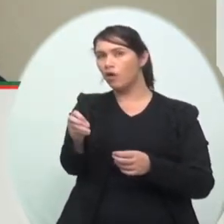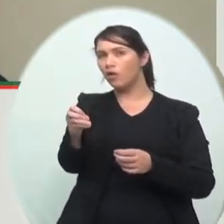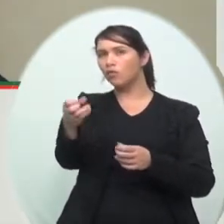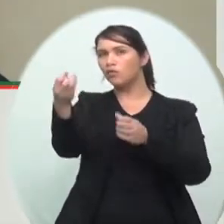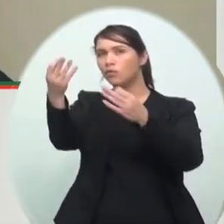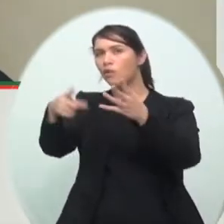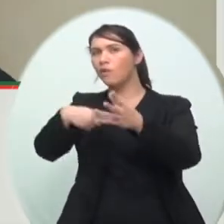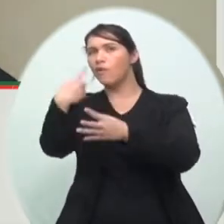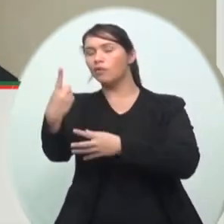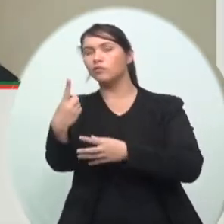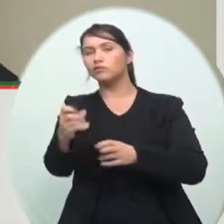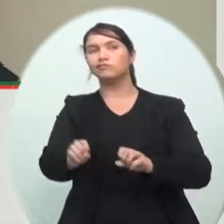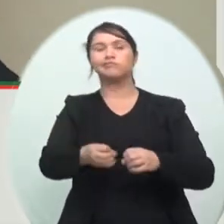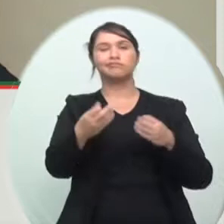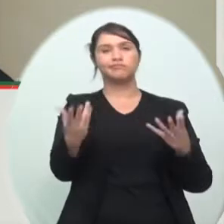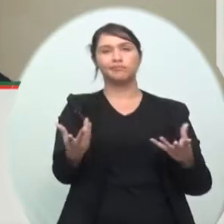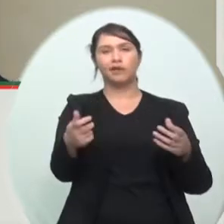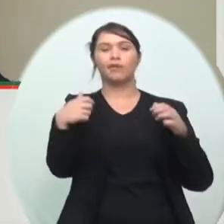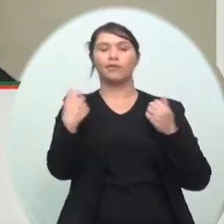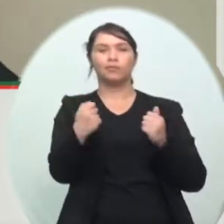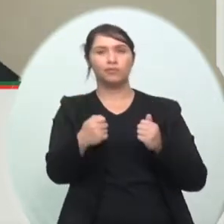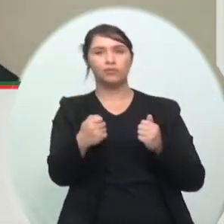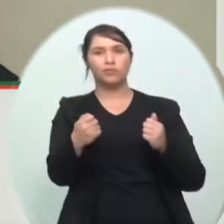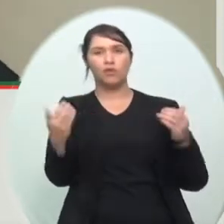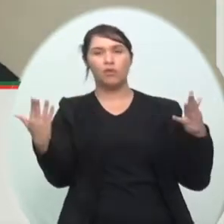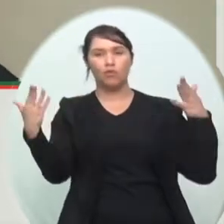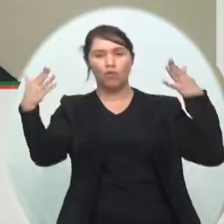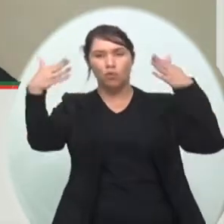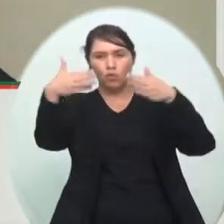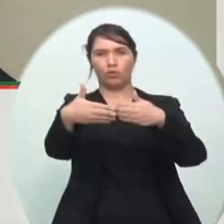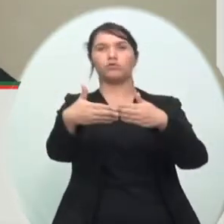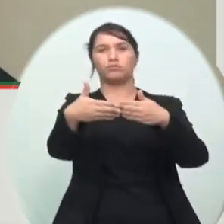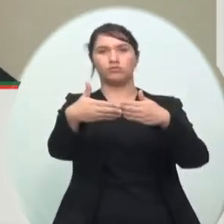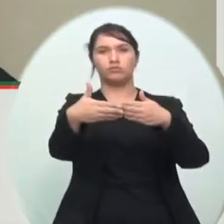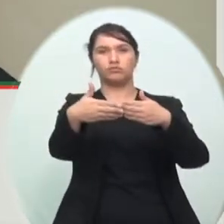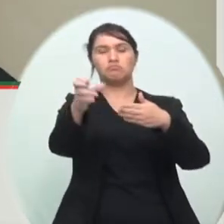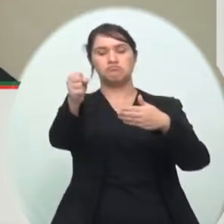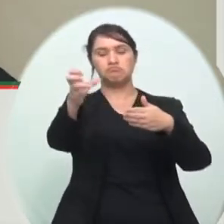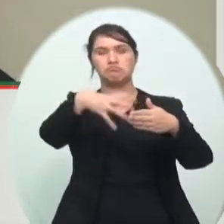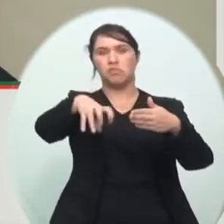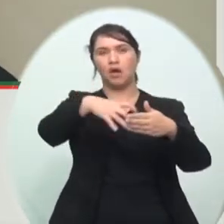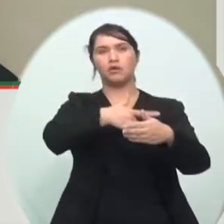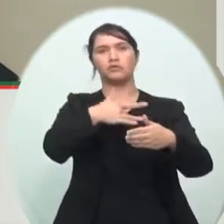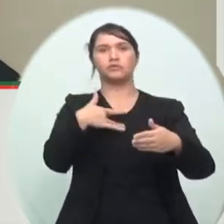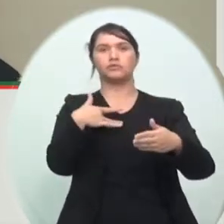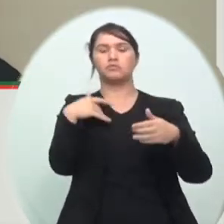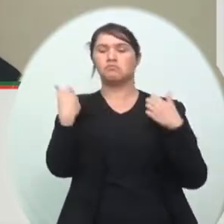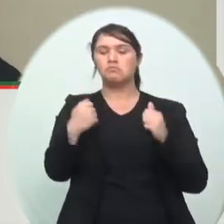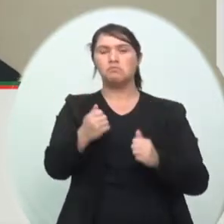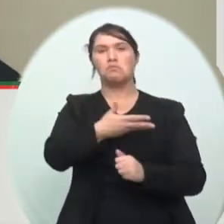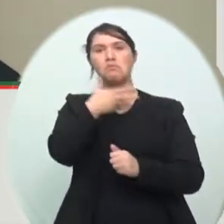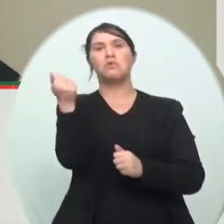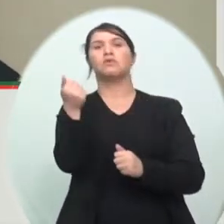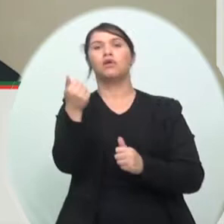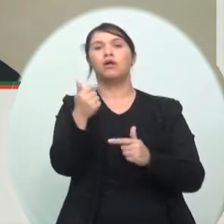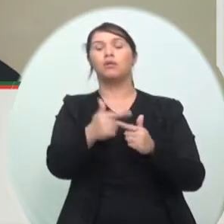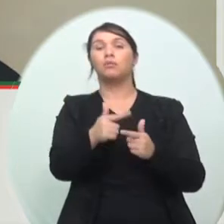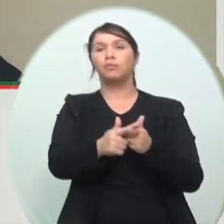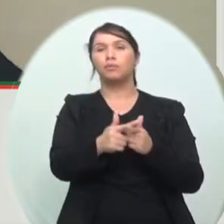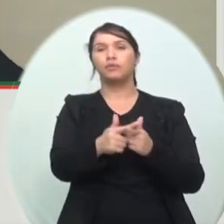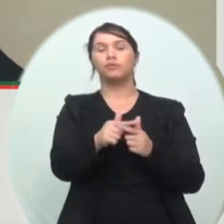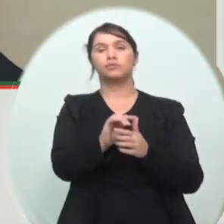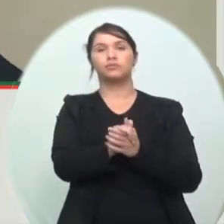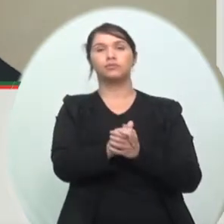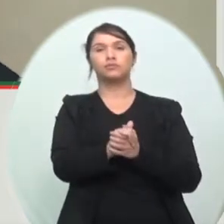saúde. E nós precisamos voltar o nosso olhar, sim, para essa área. Como fica esse cidadão que está lá,